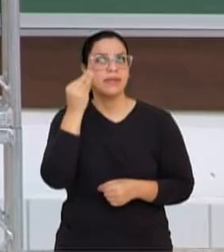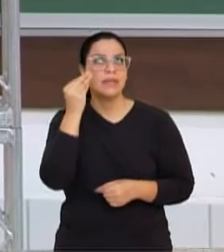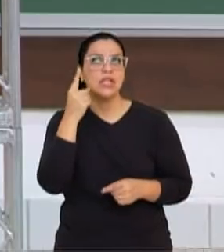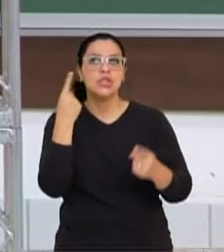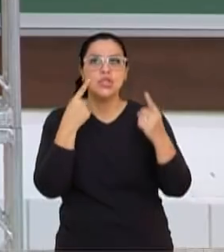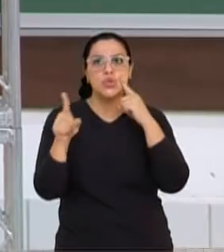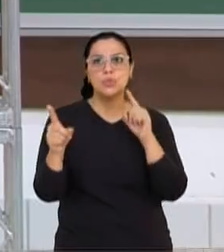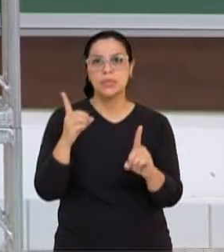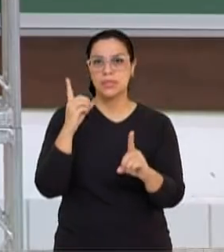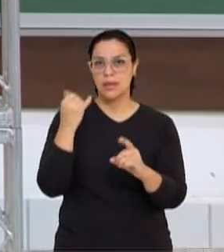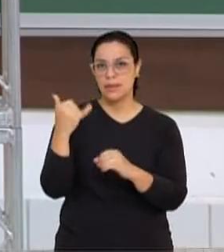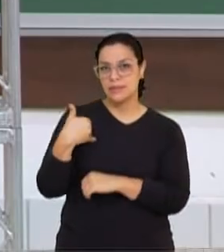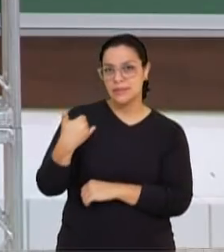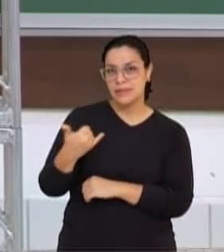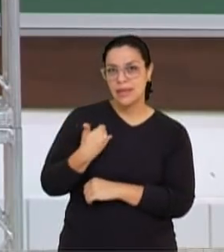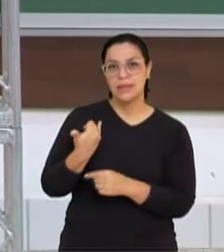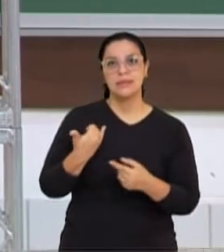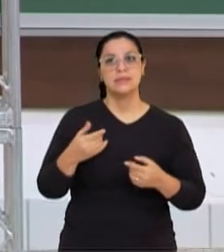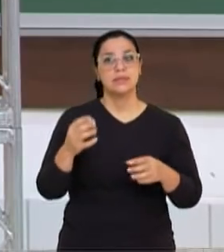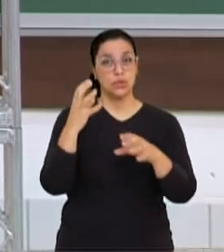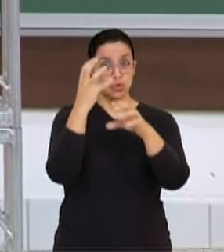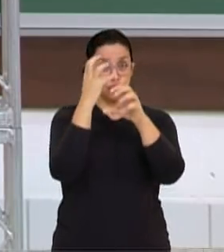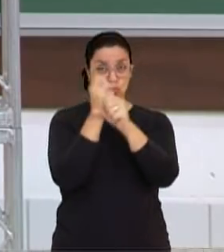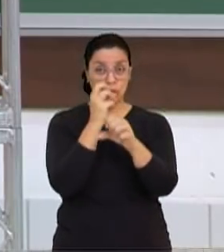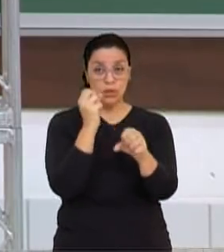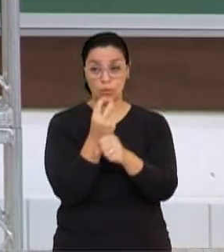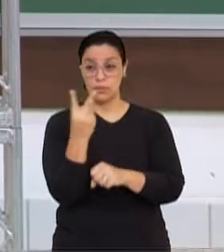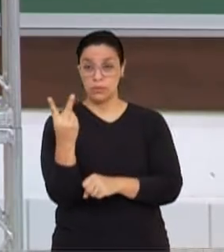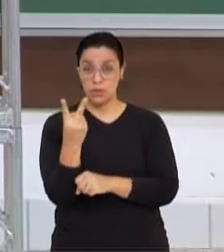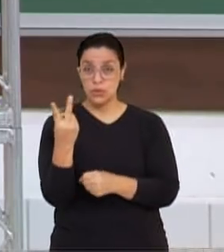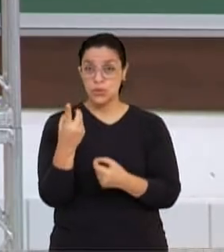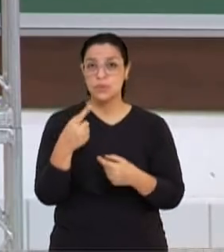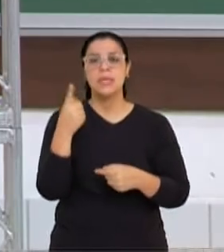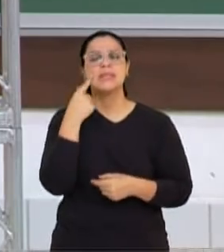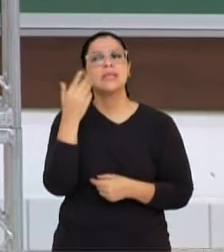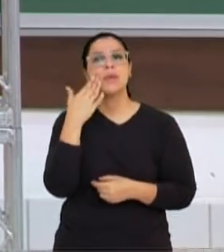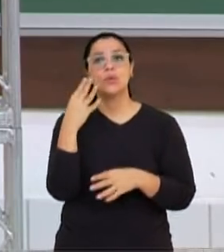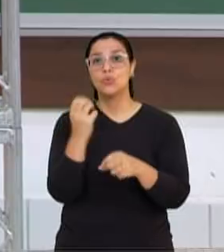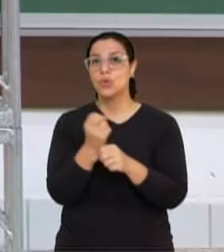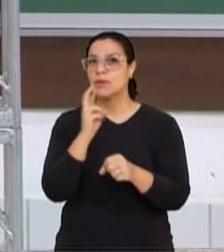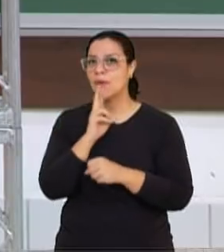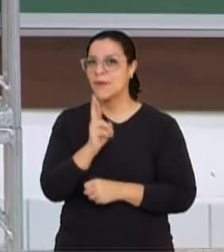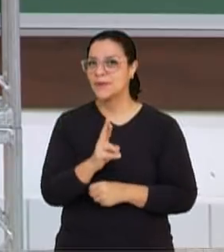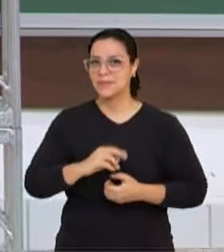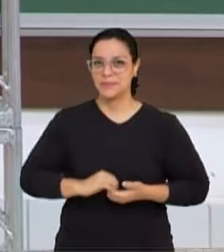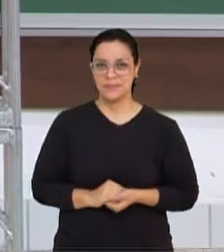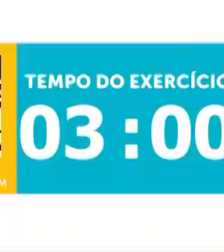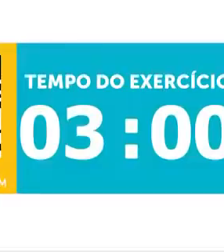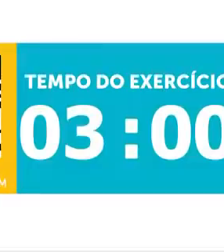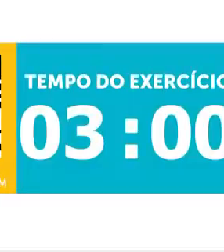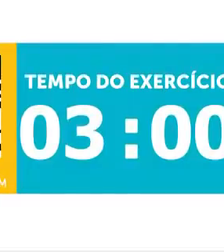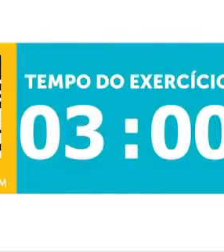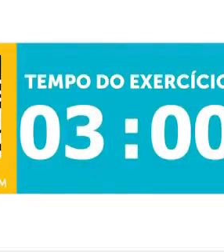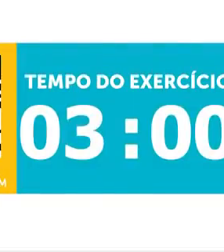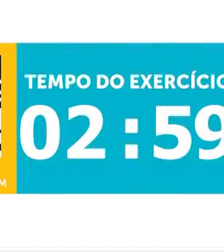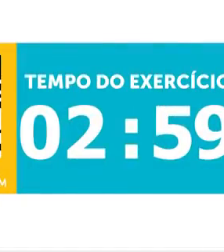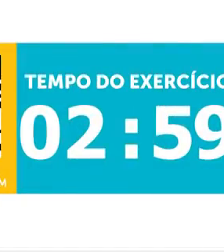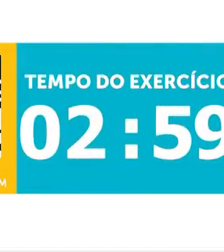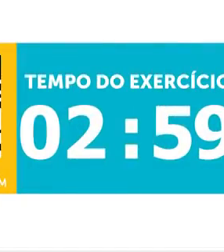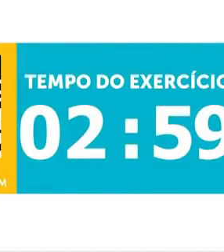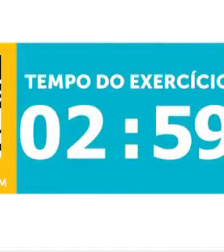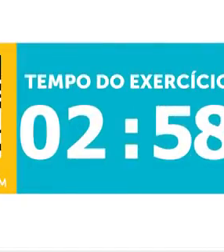descobrir essas idades, tá? Soma elas para a gente ver quanto que será esse resultado.